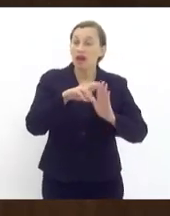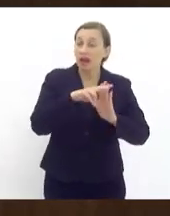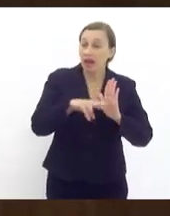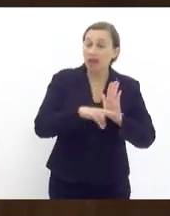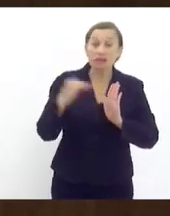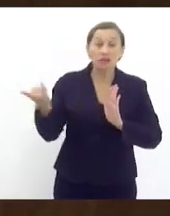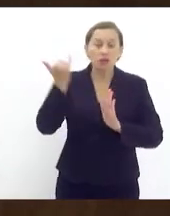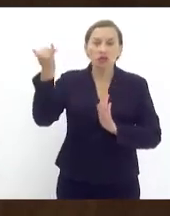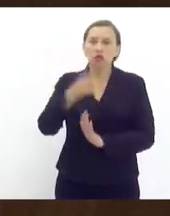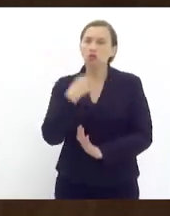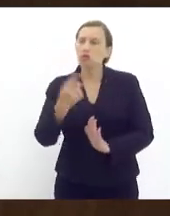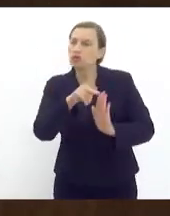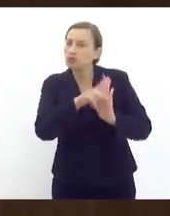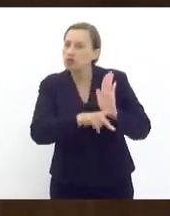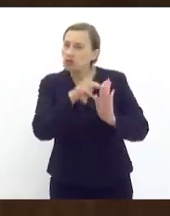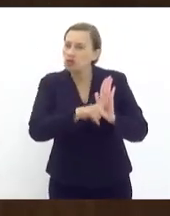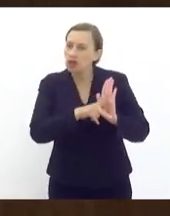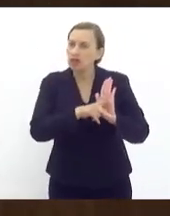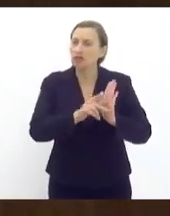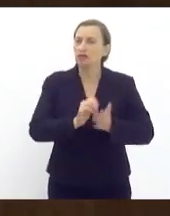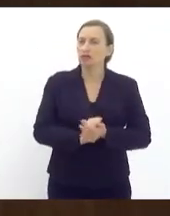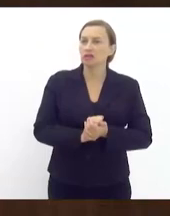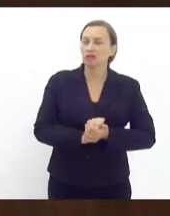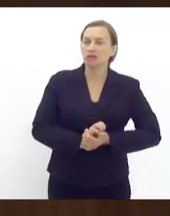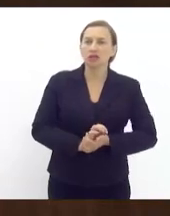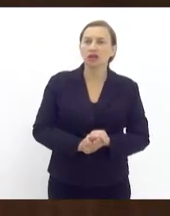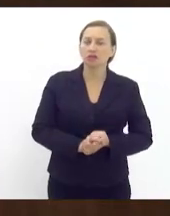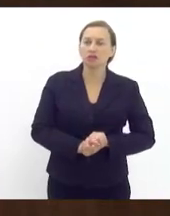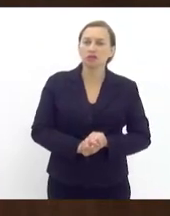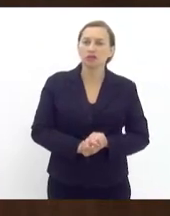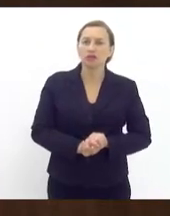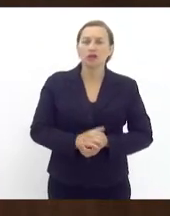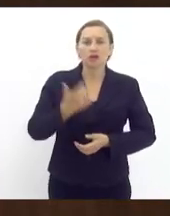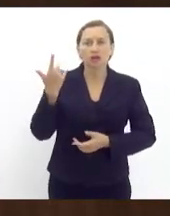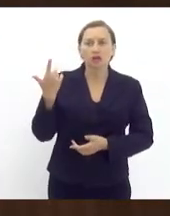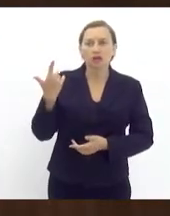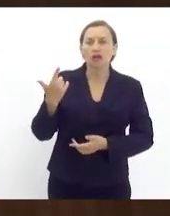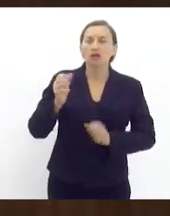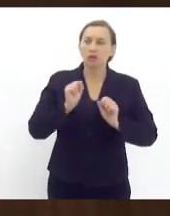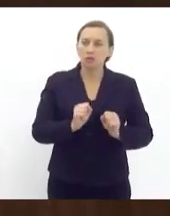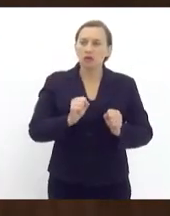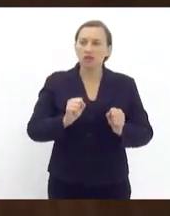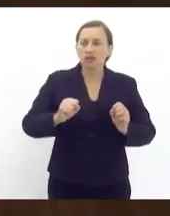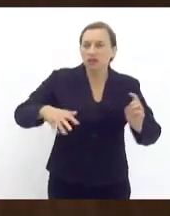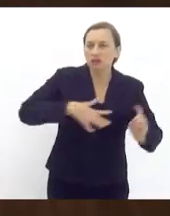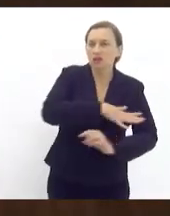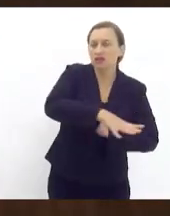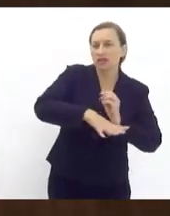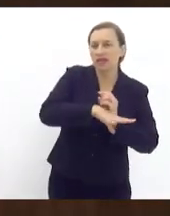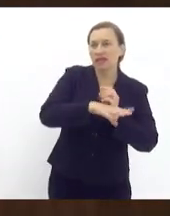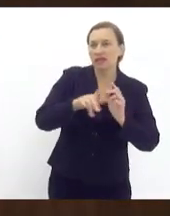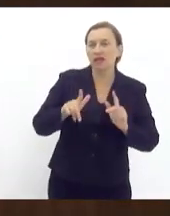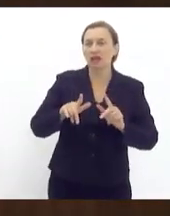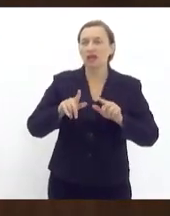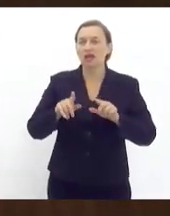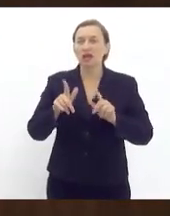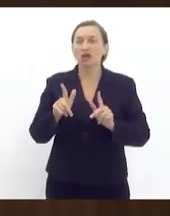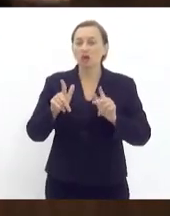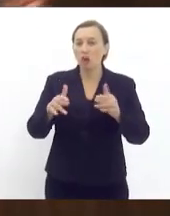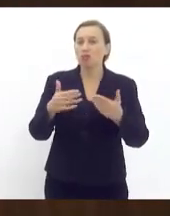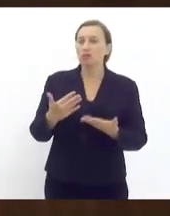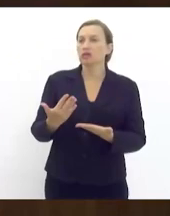vão no sentido de que a gente possa ter uma sociedade igualitária por isso fica aqui aberta aqui